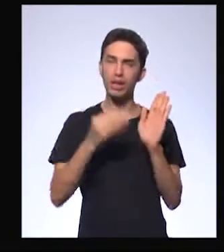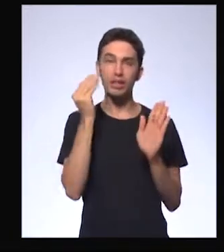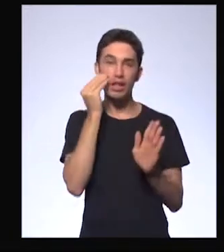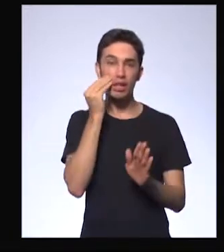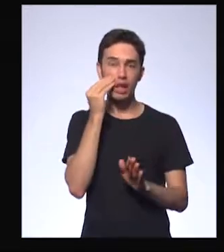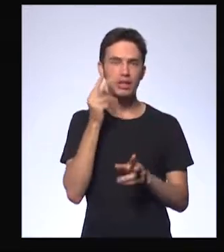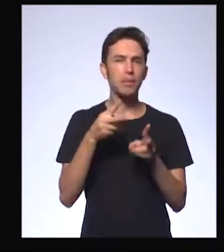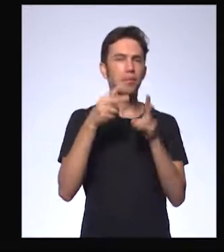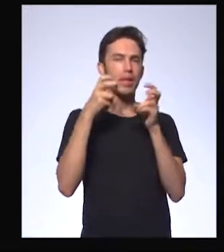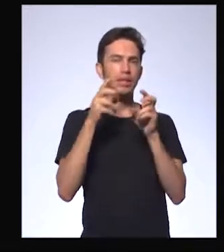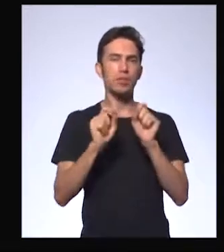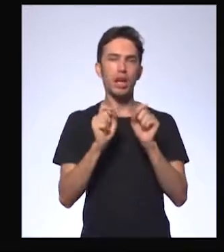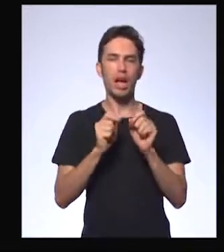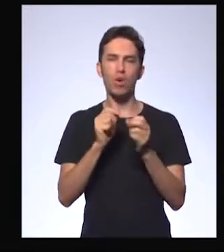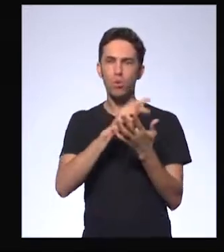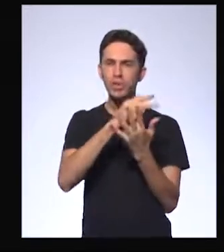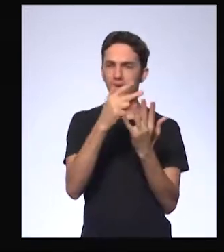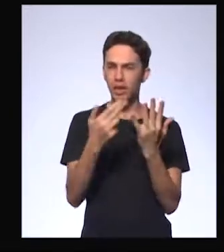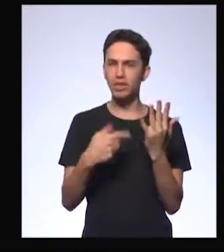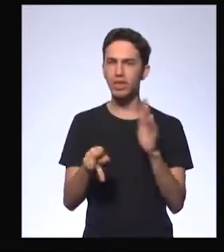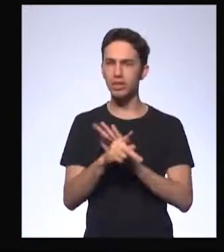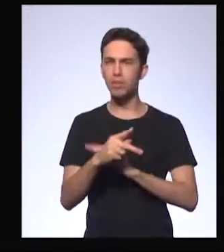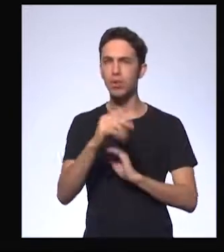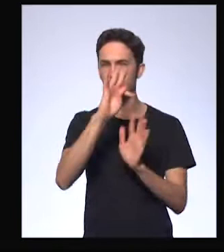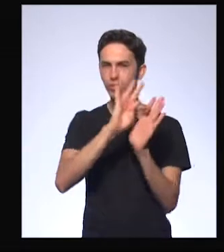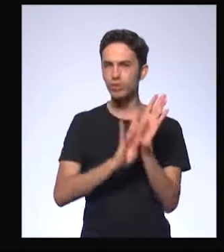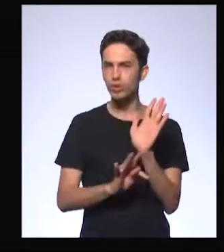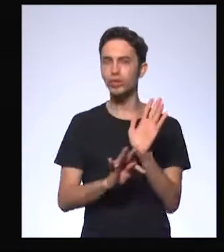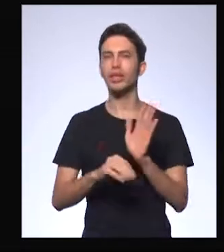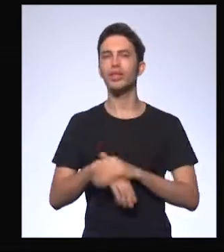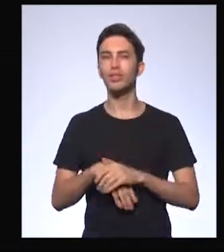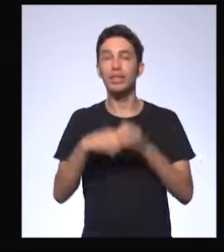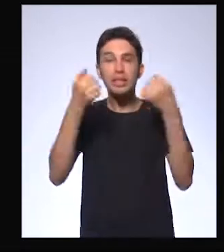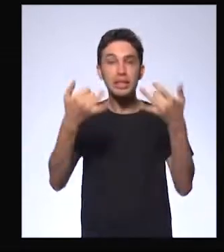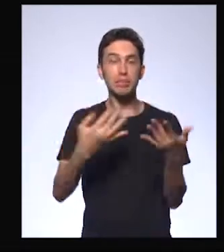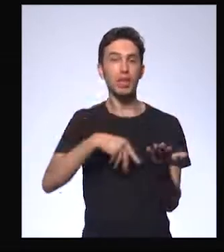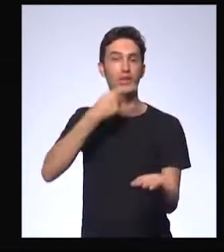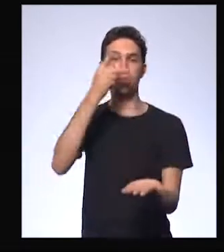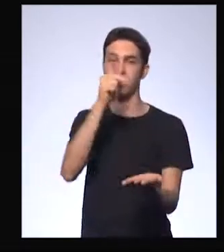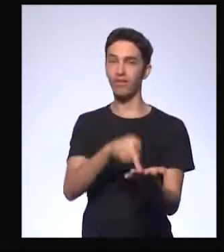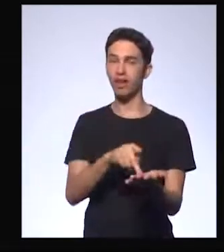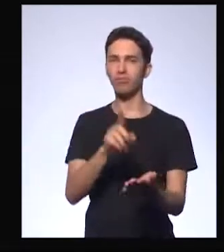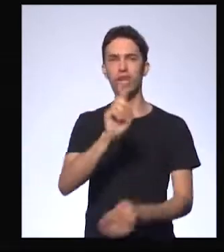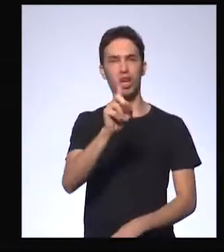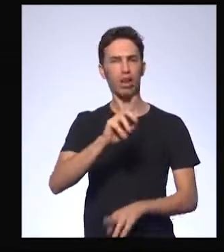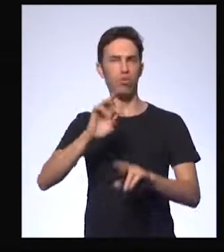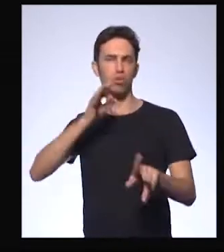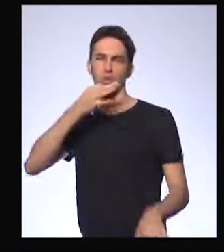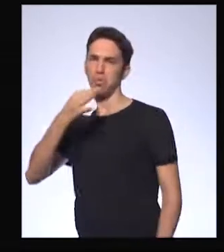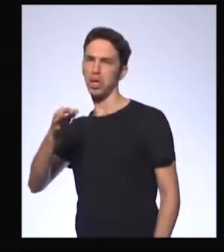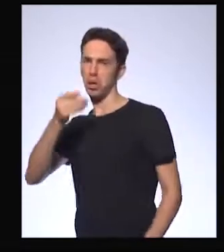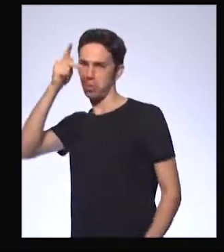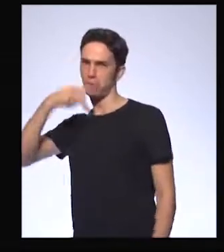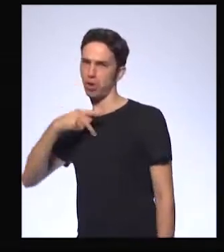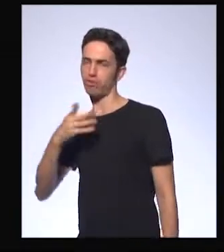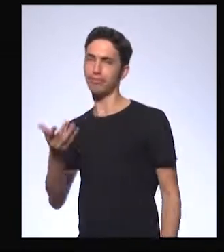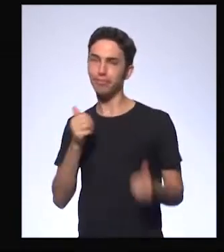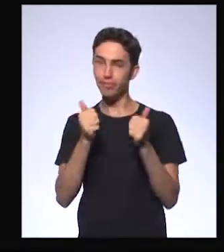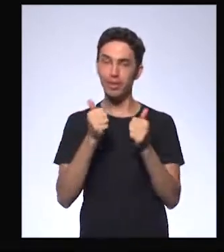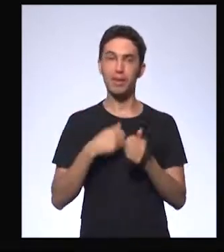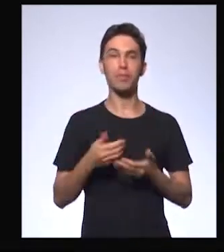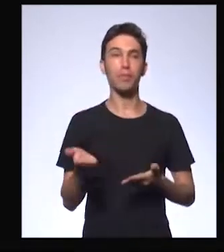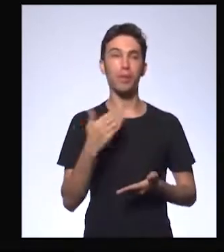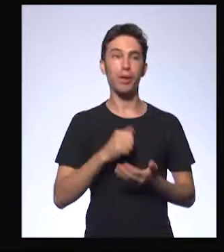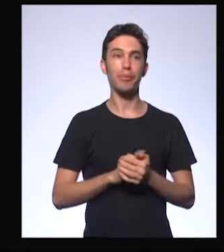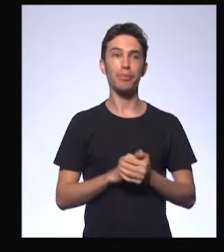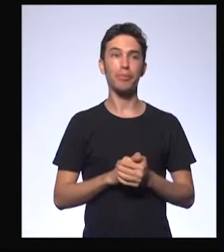então, perceber algumas características de um texto que fala de fatos e não de uma opinião pessoal. Vamos lá, o